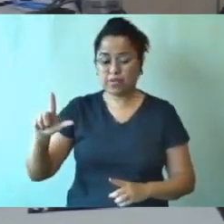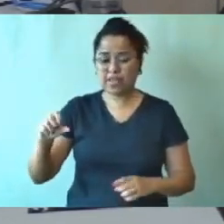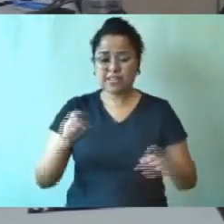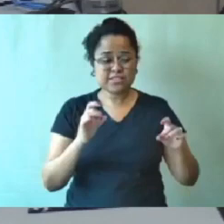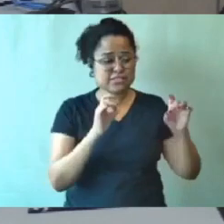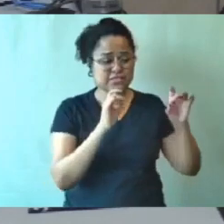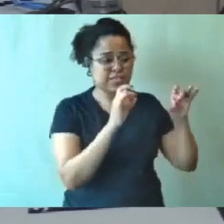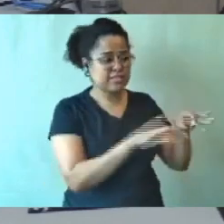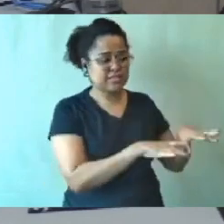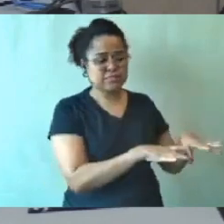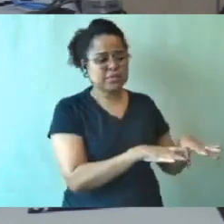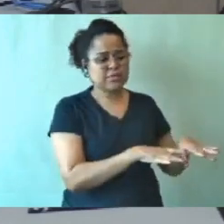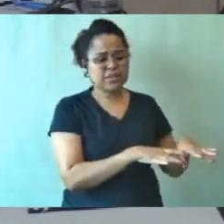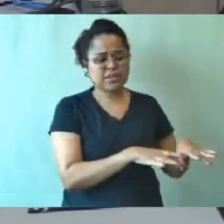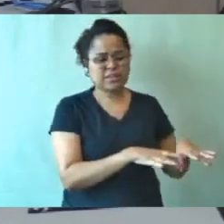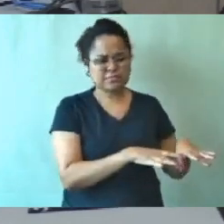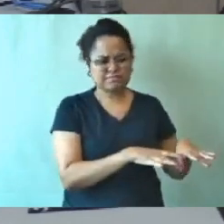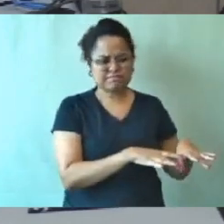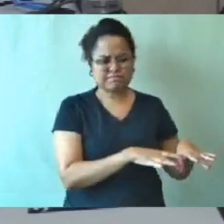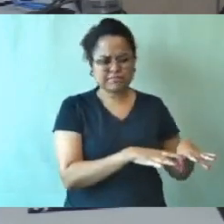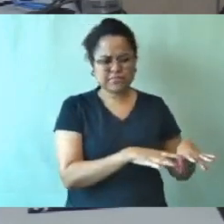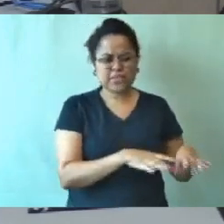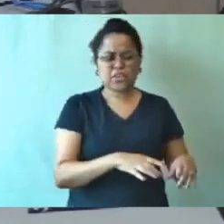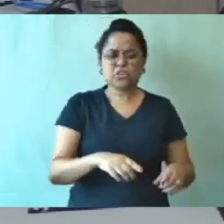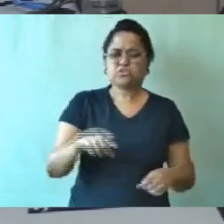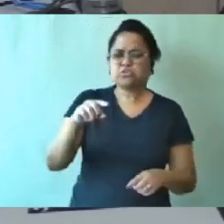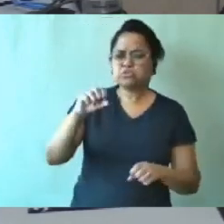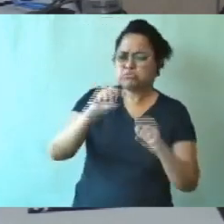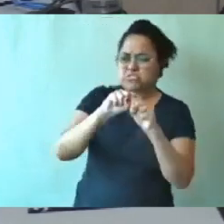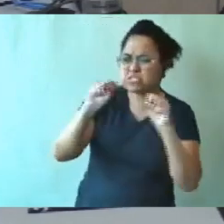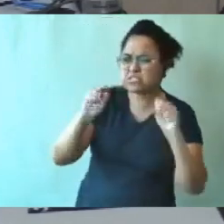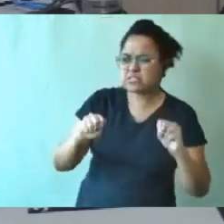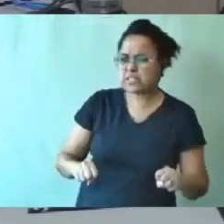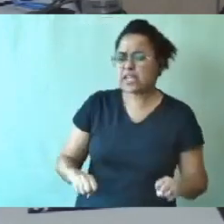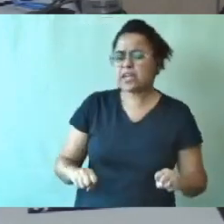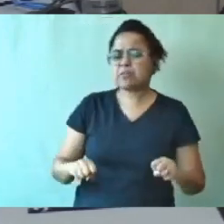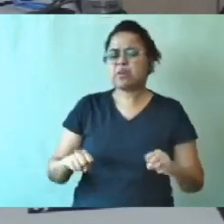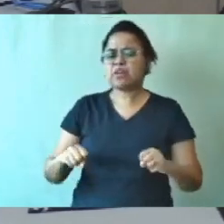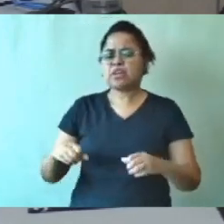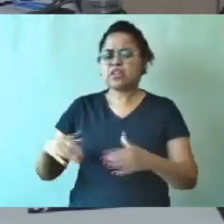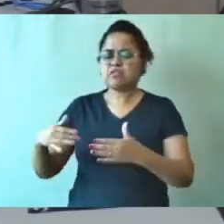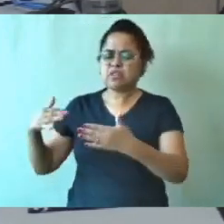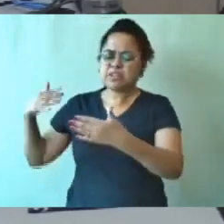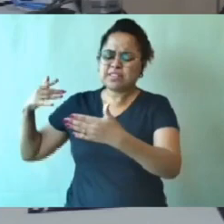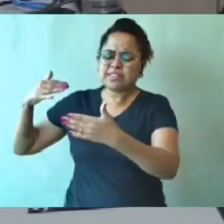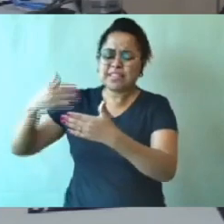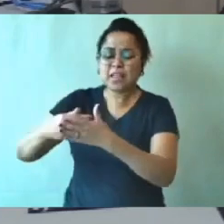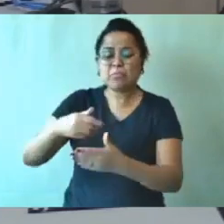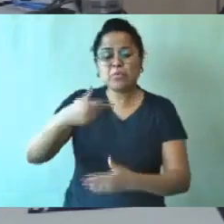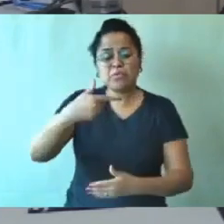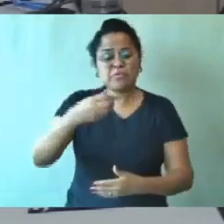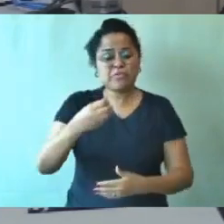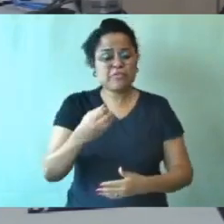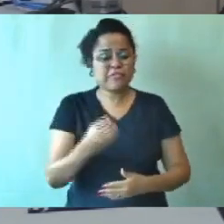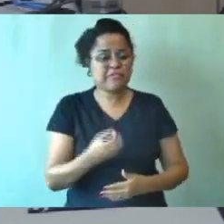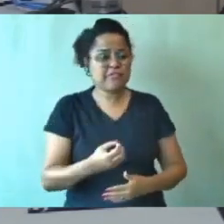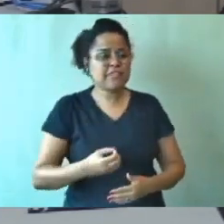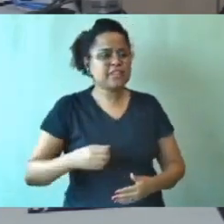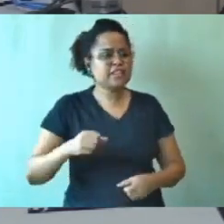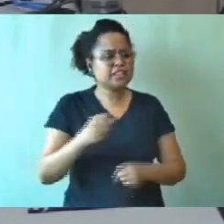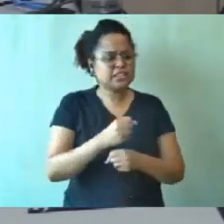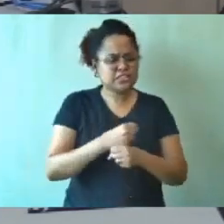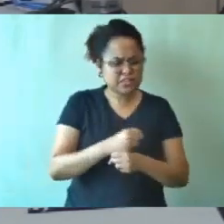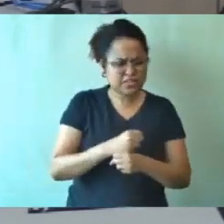Porque existe um poder econômico grande de um sistema que foi licitado por 20 anos, mas, ao mesmo tempo, a gente precisa de resolver